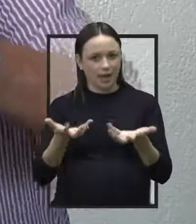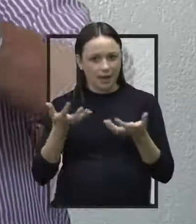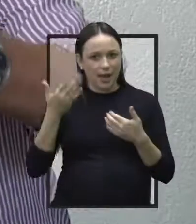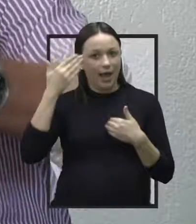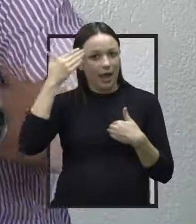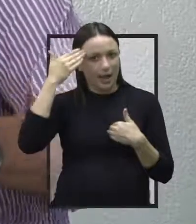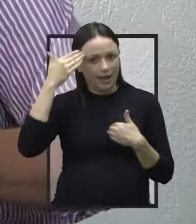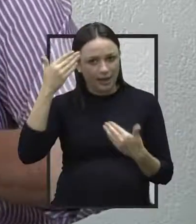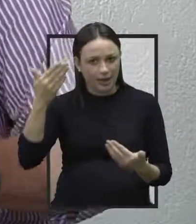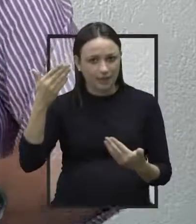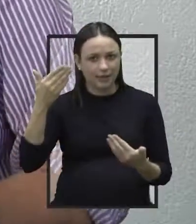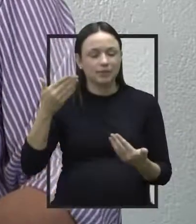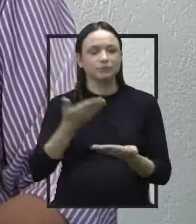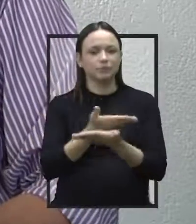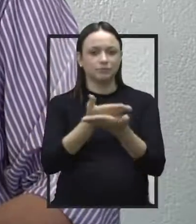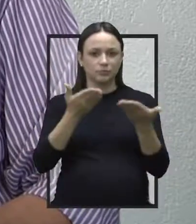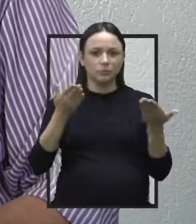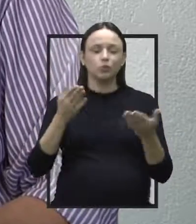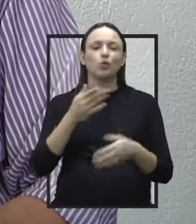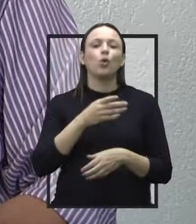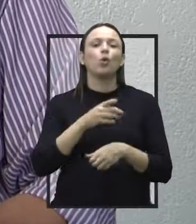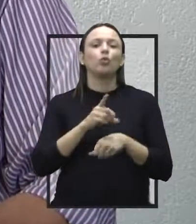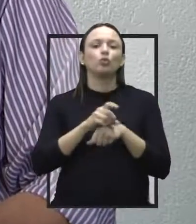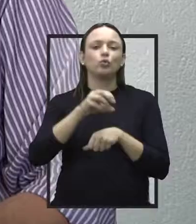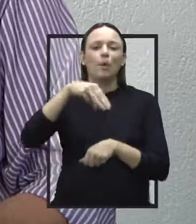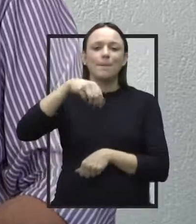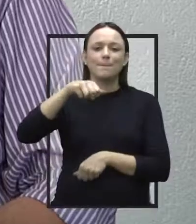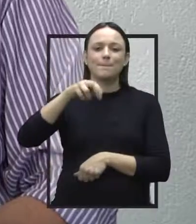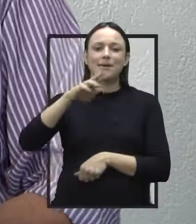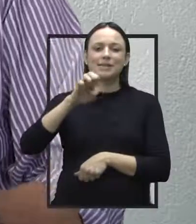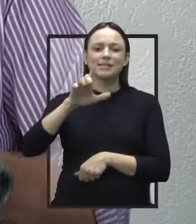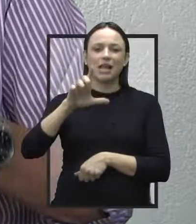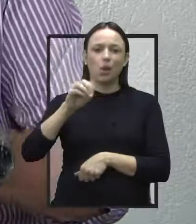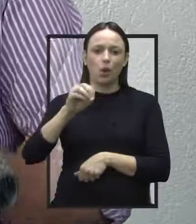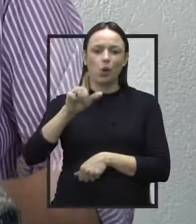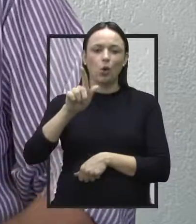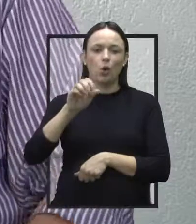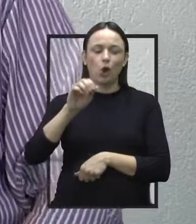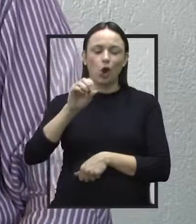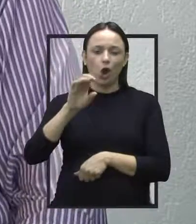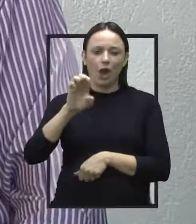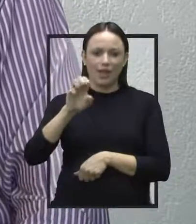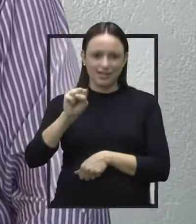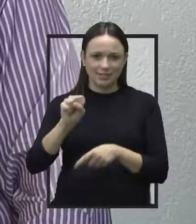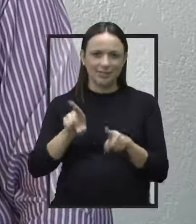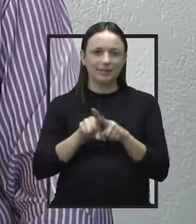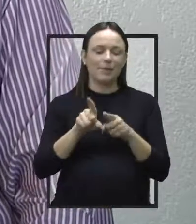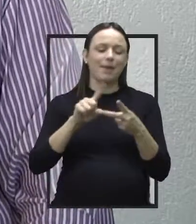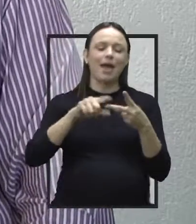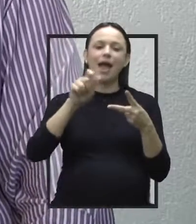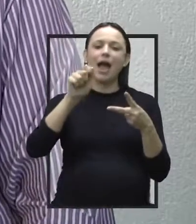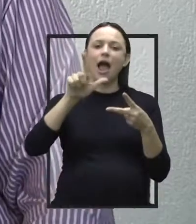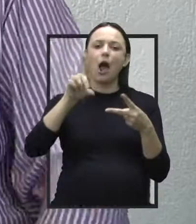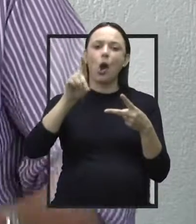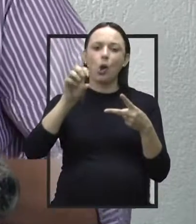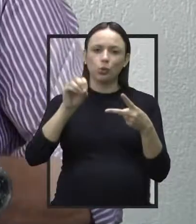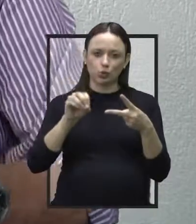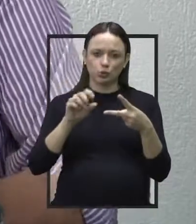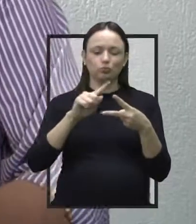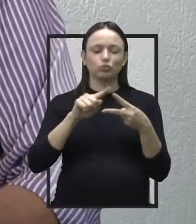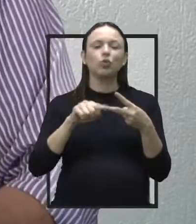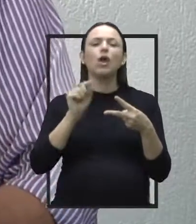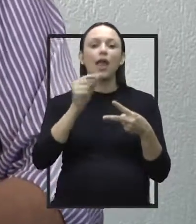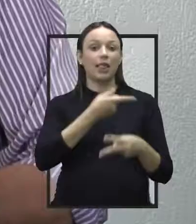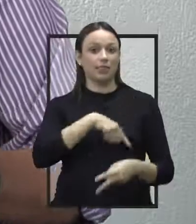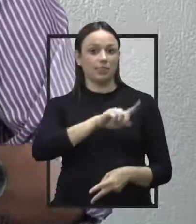aqui também de público ao Dr. Marcelo Aparecido Tomás Góes, ao Dr. Aldo Eduardo Lorenzini, são delegados